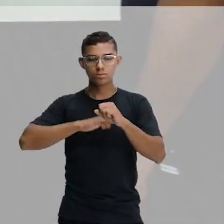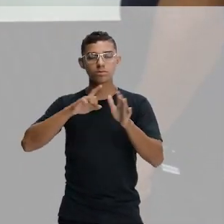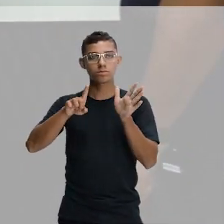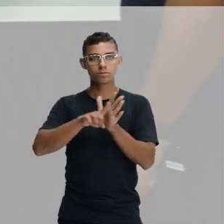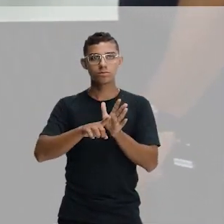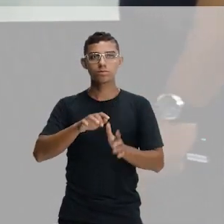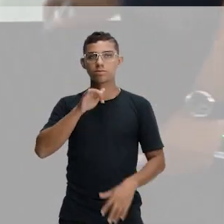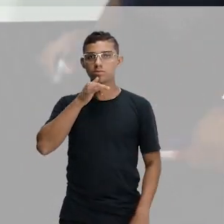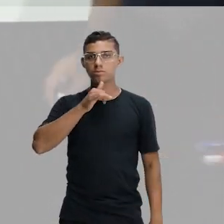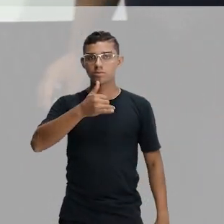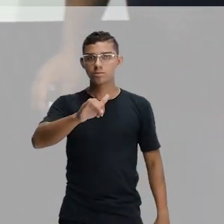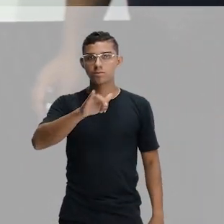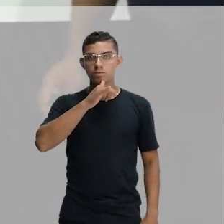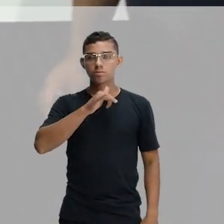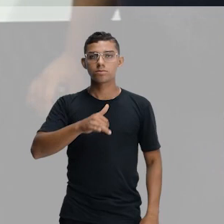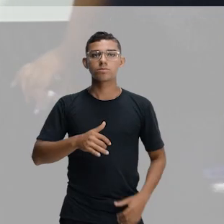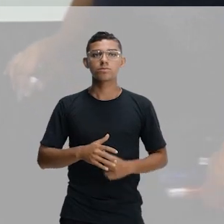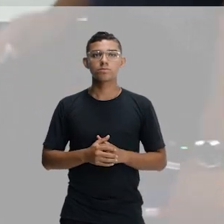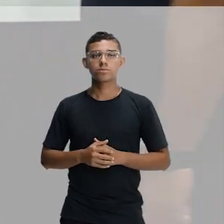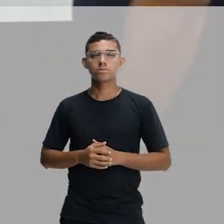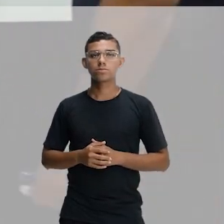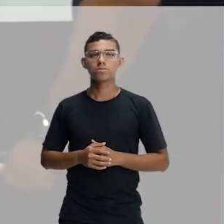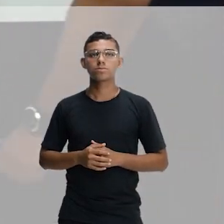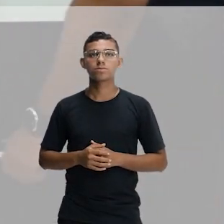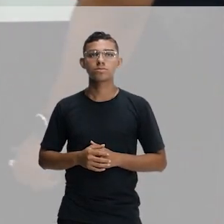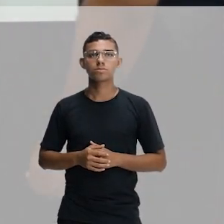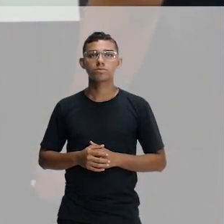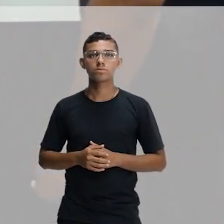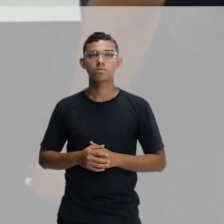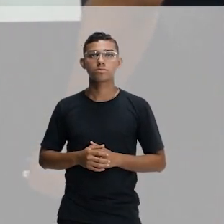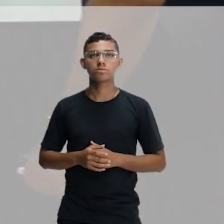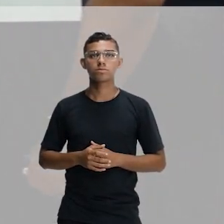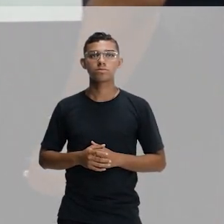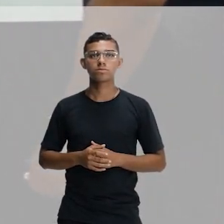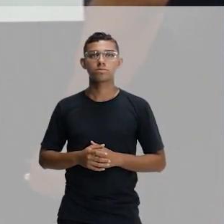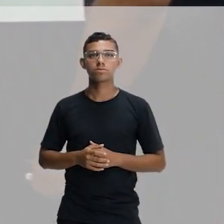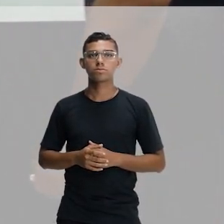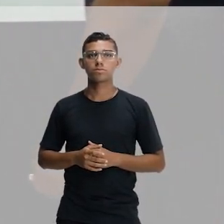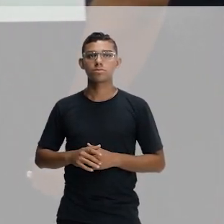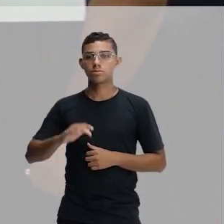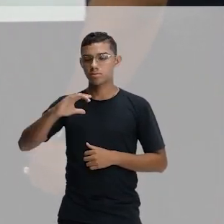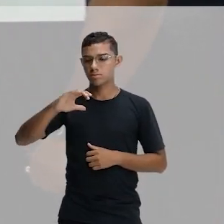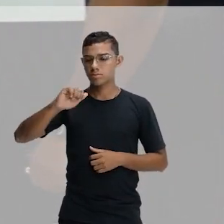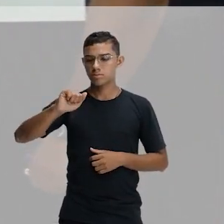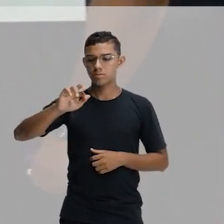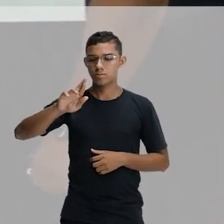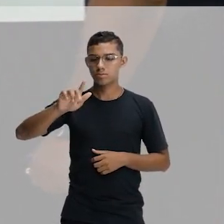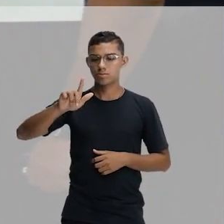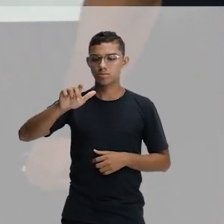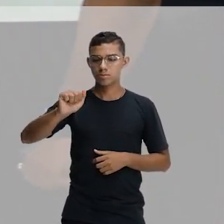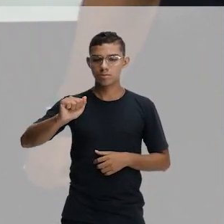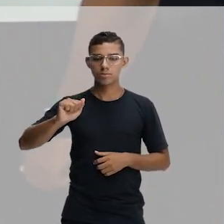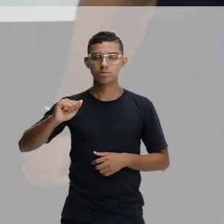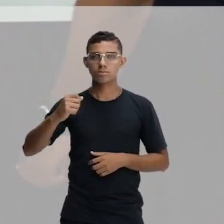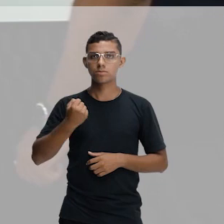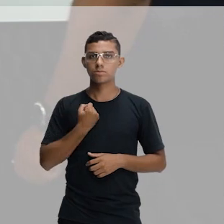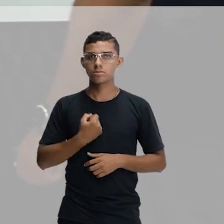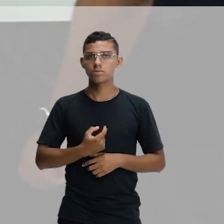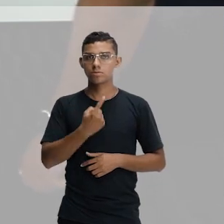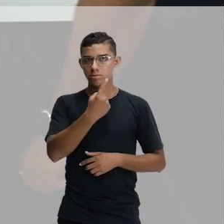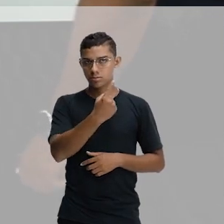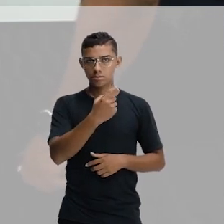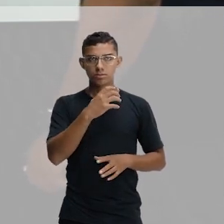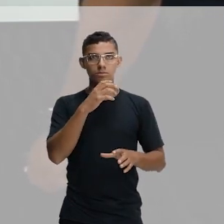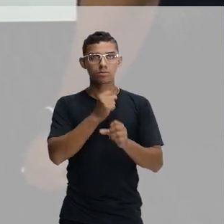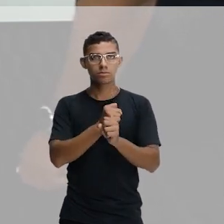né, na eletrização por contato, nós fazemos o seguinte. Ó. A carga 1, nós vamos somar com a carga do